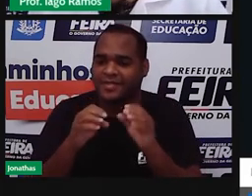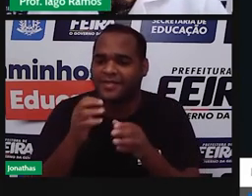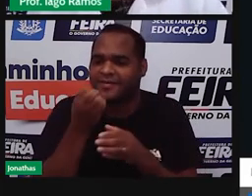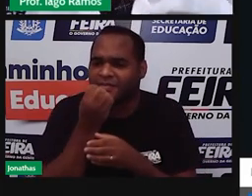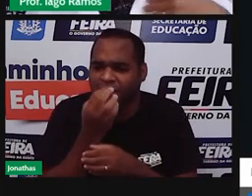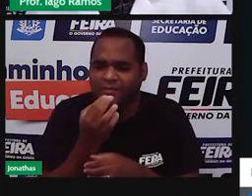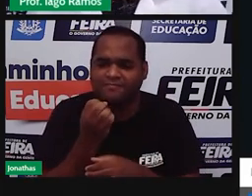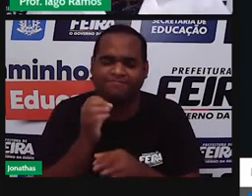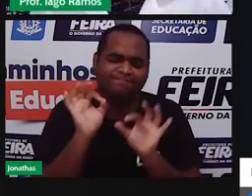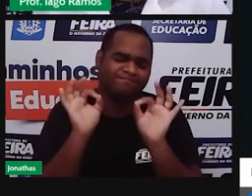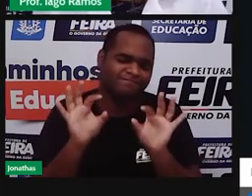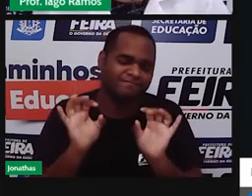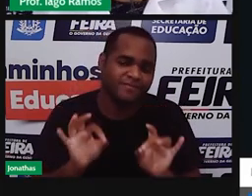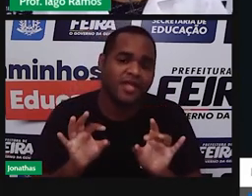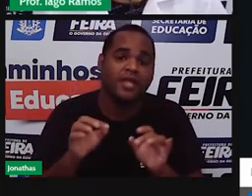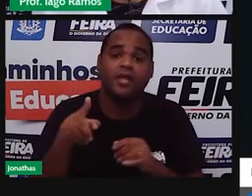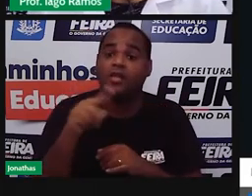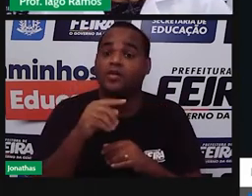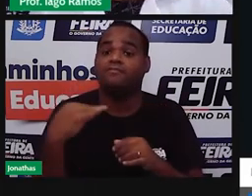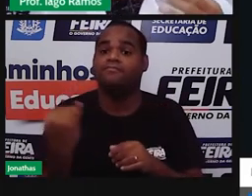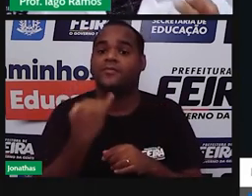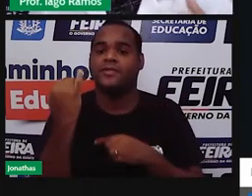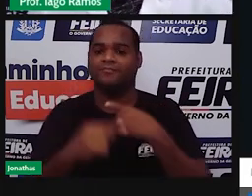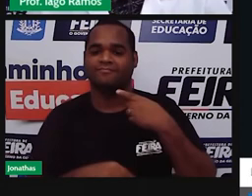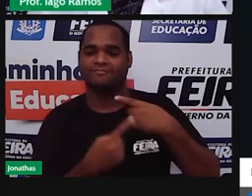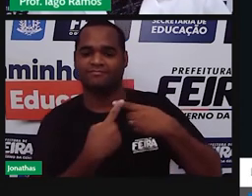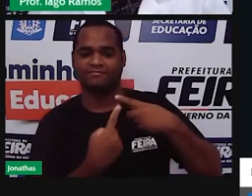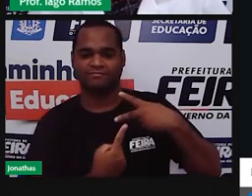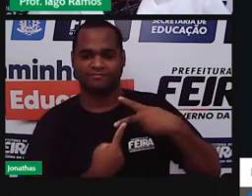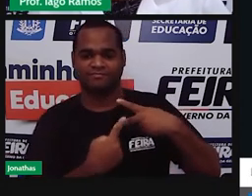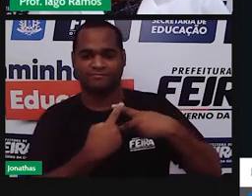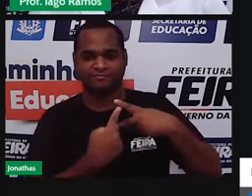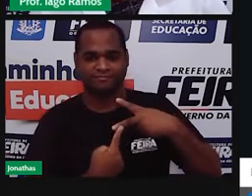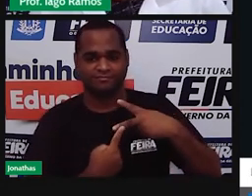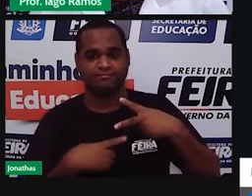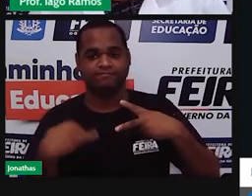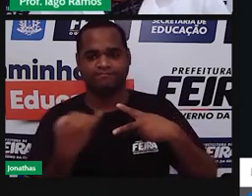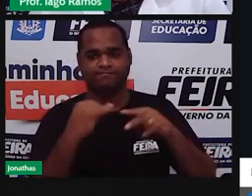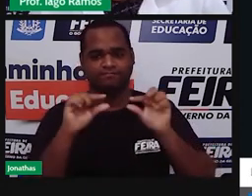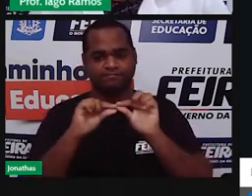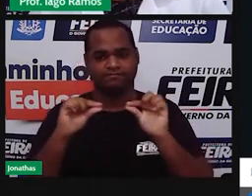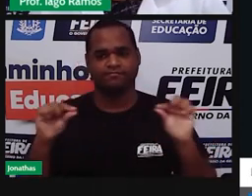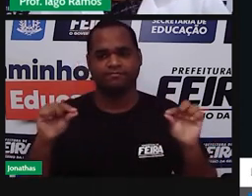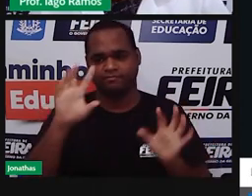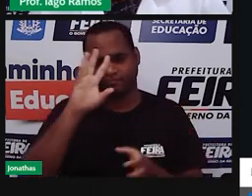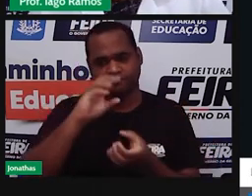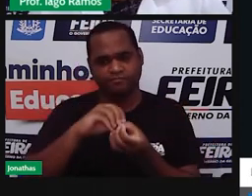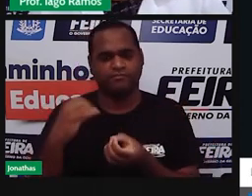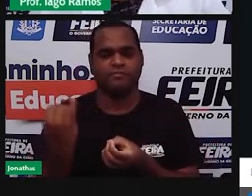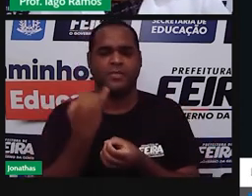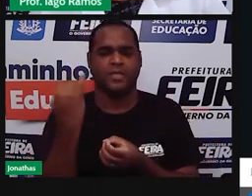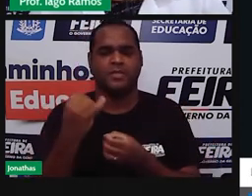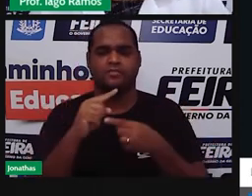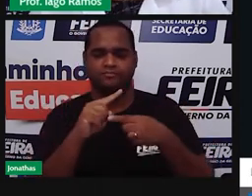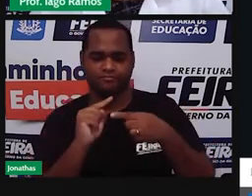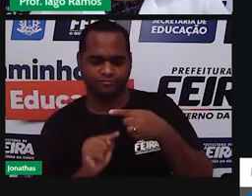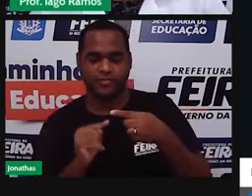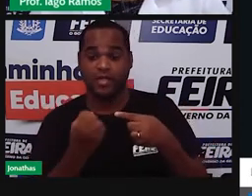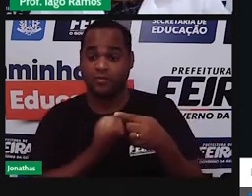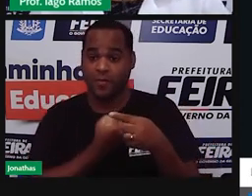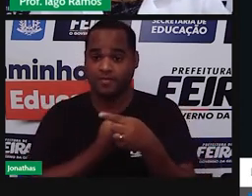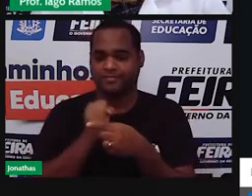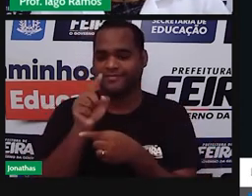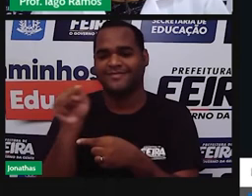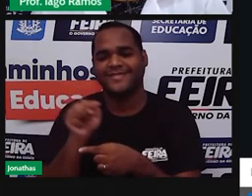foi massa. O que é que foi importante nessa aula? A gente vê que a reta numérica ajuda a gente a entender como funciona,